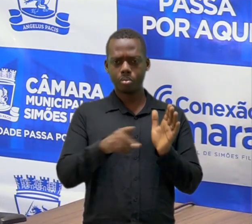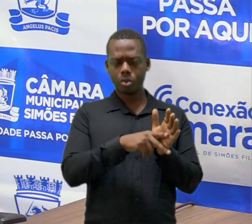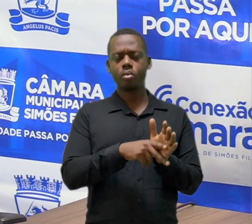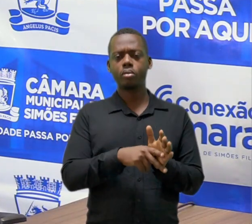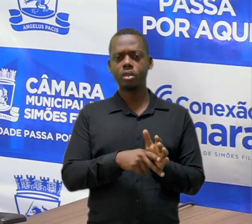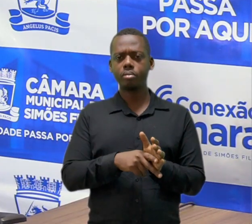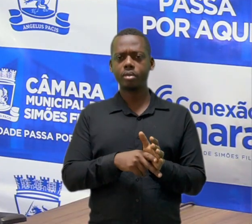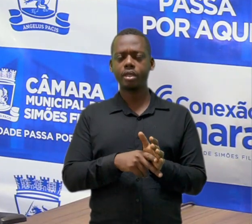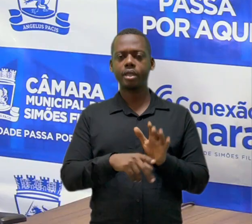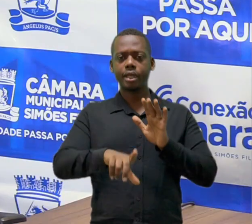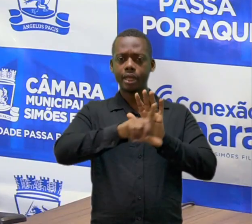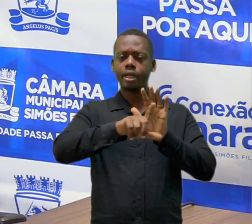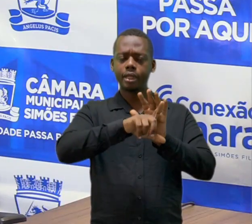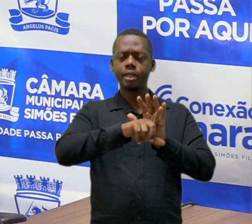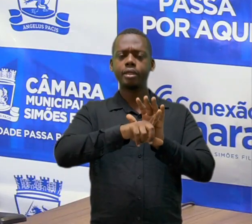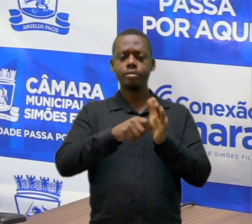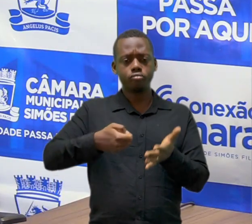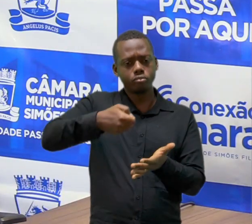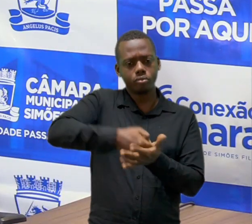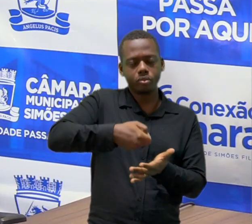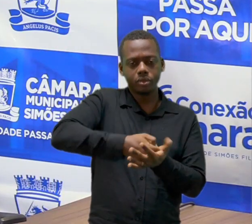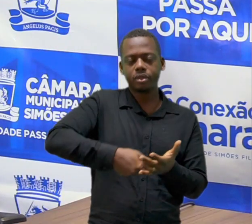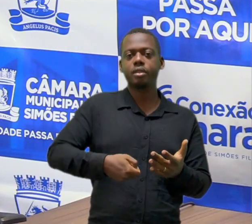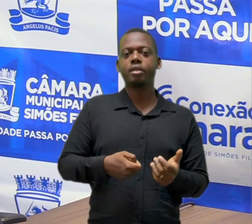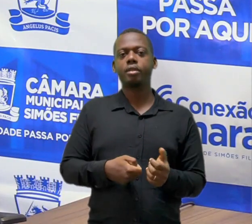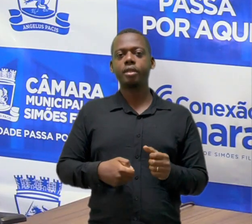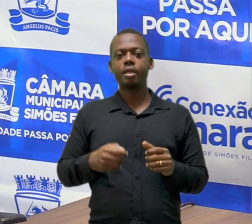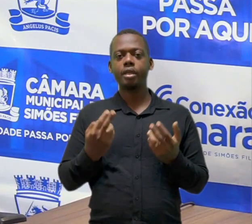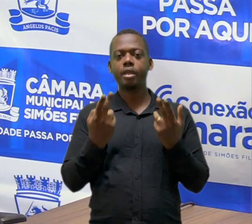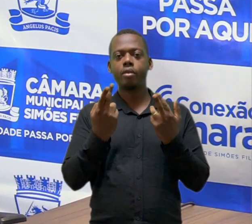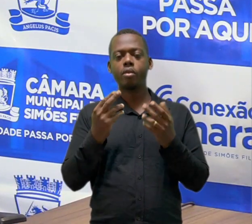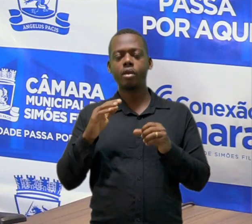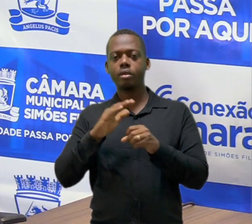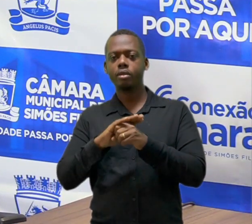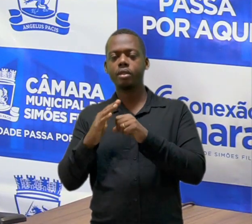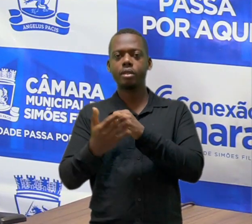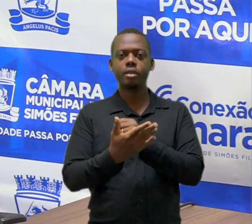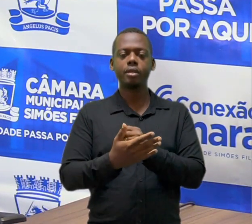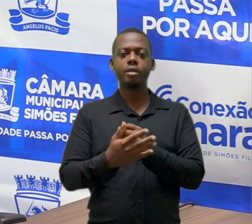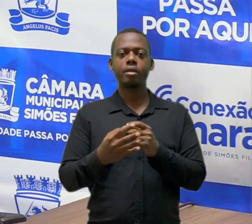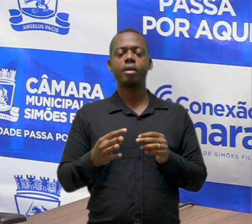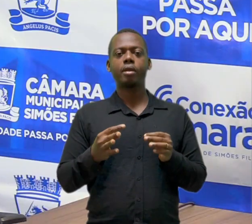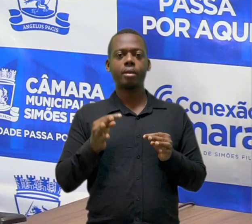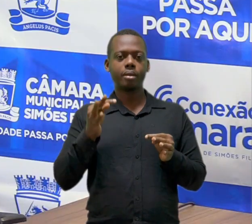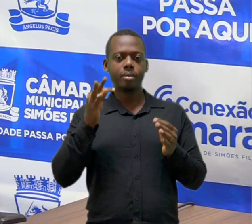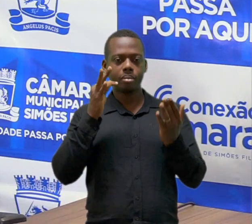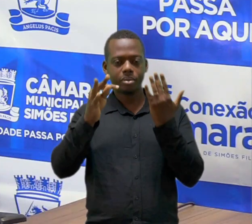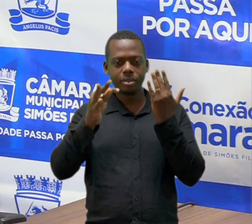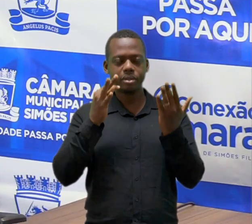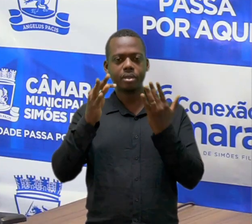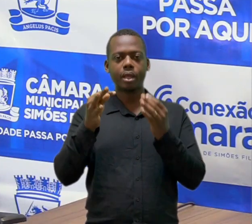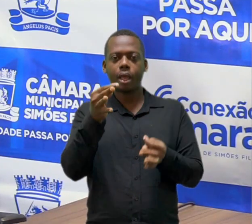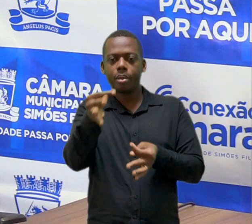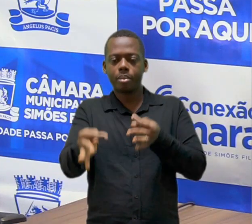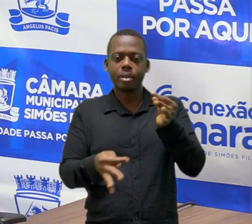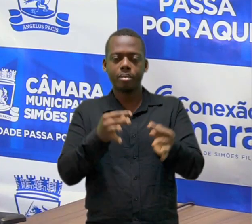força de lei, sim. Então, da mesma forma que a psicologia, depois da pandemia, se tornou uma profissão procurada, né, os terapeutas como um todo,